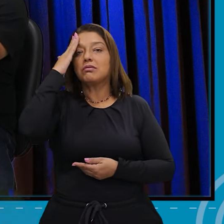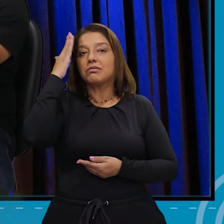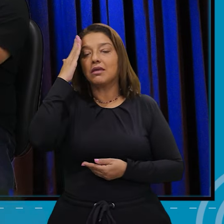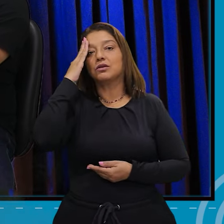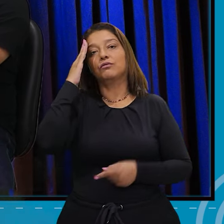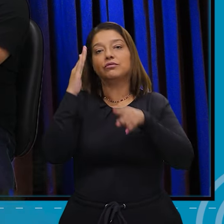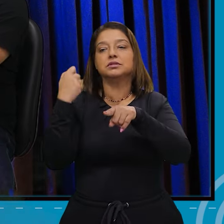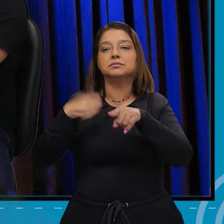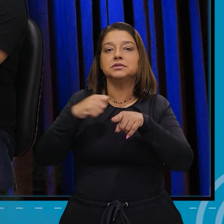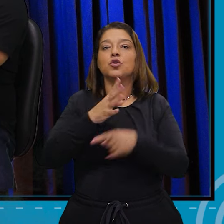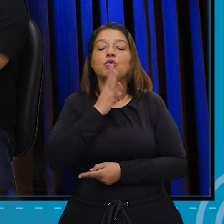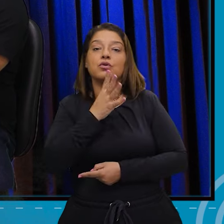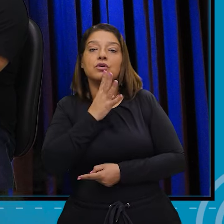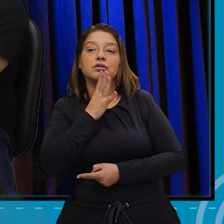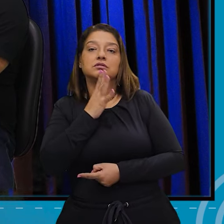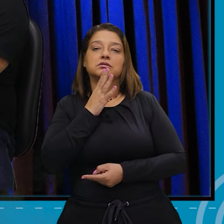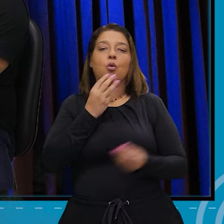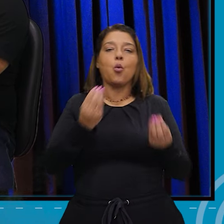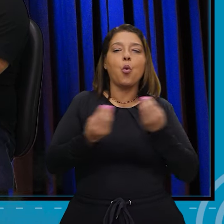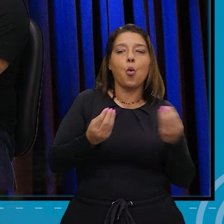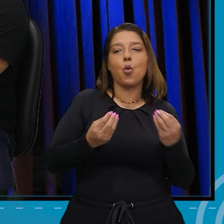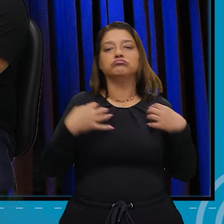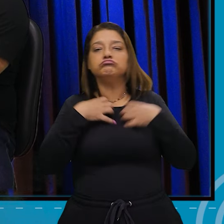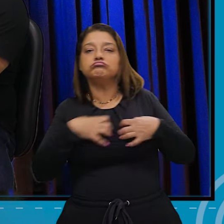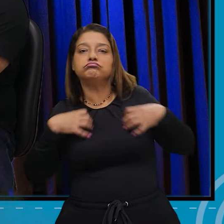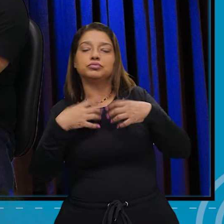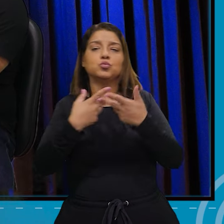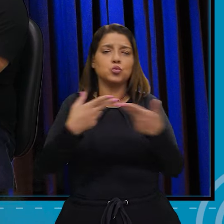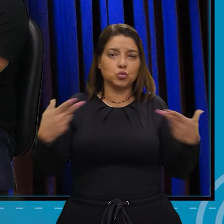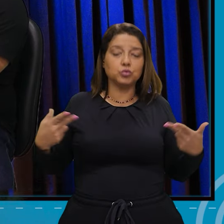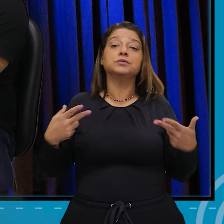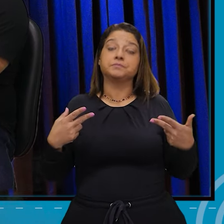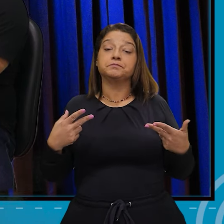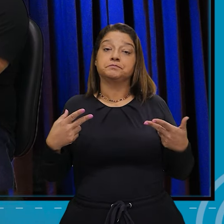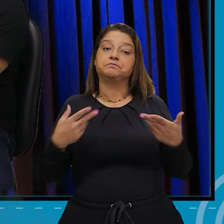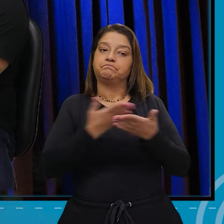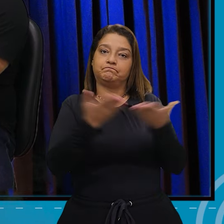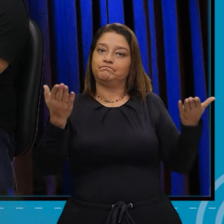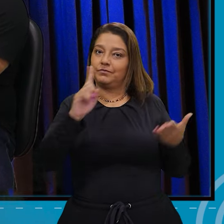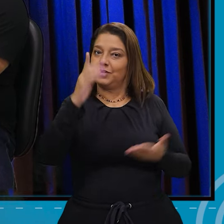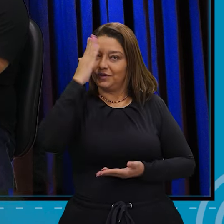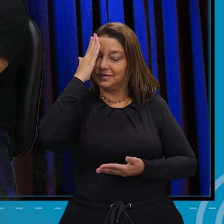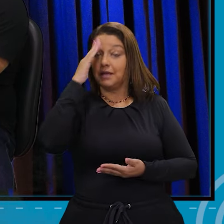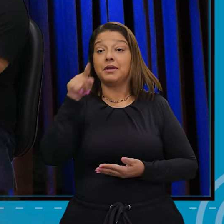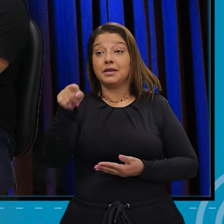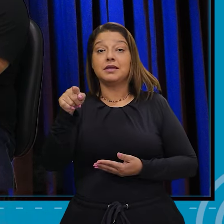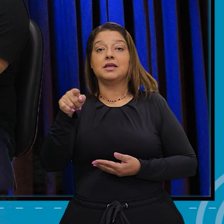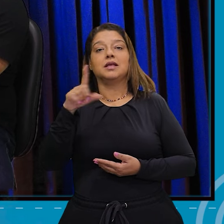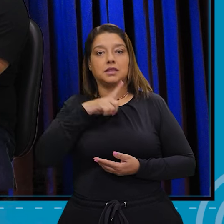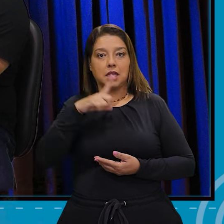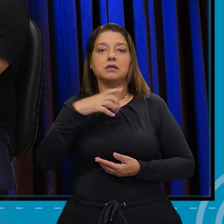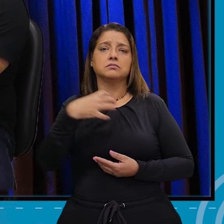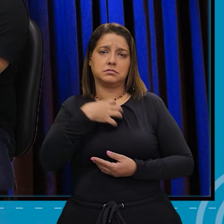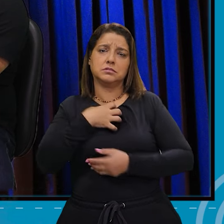Os ânimos, quando você fica assim, porque não é fácil, às vezes as pessoas acham que é simplesmente chegar e lutar. Mas você